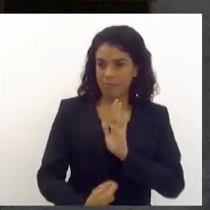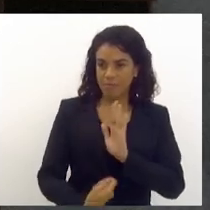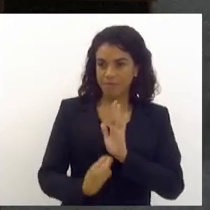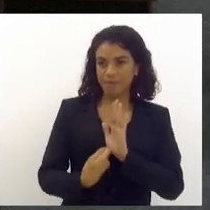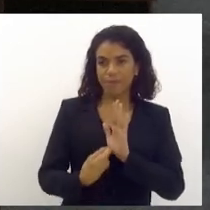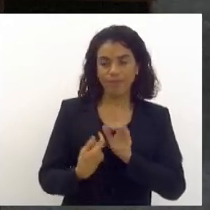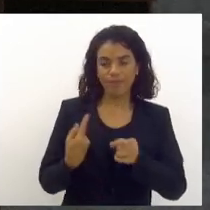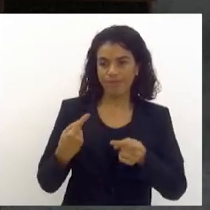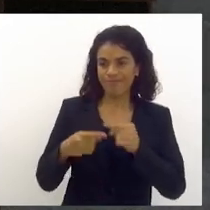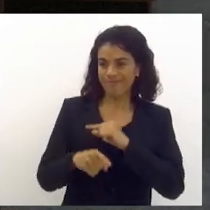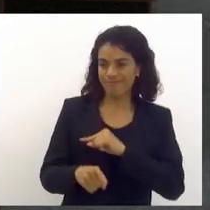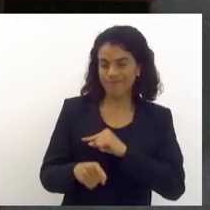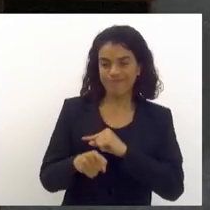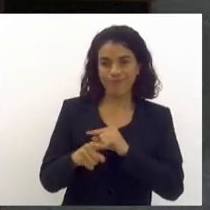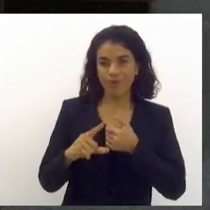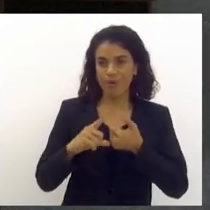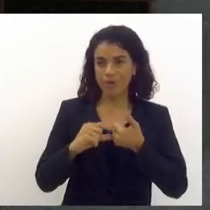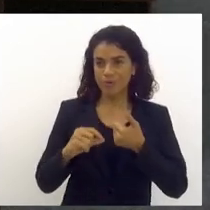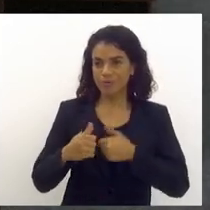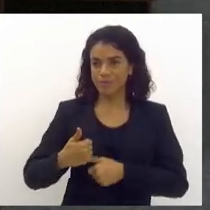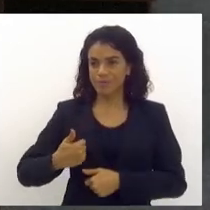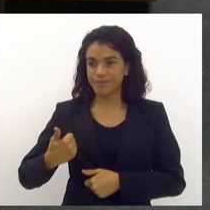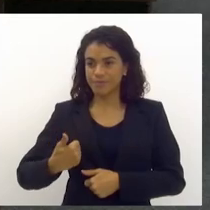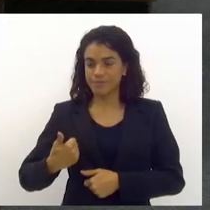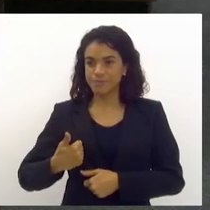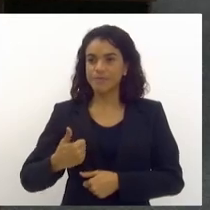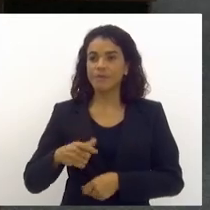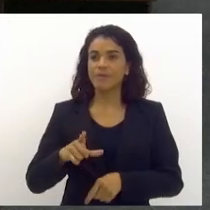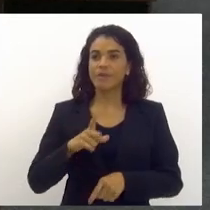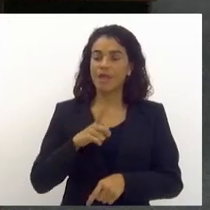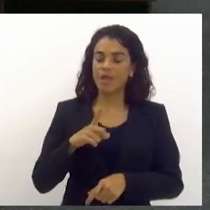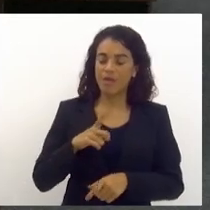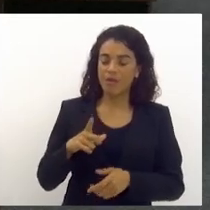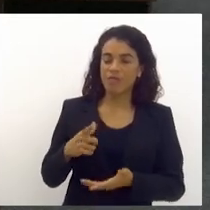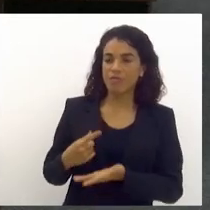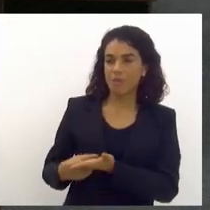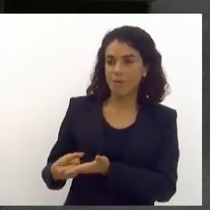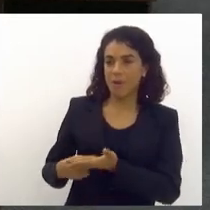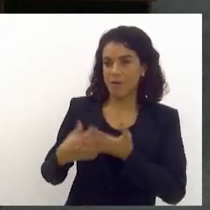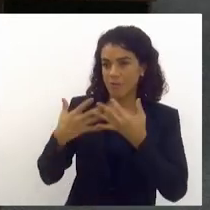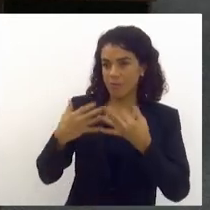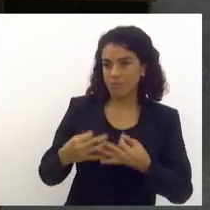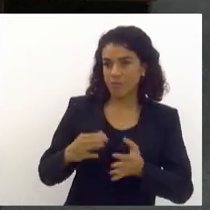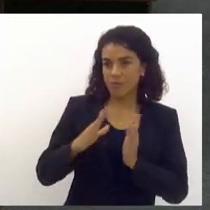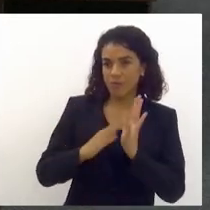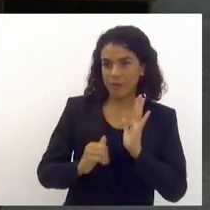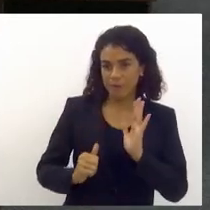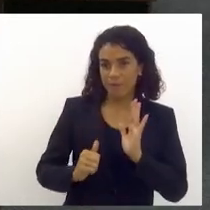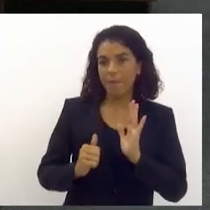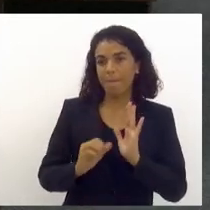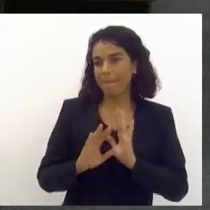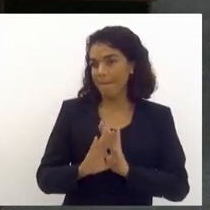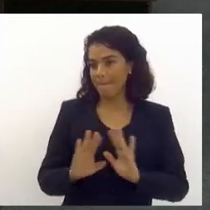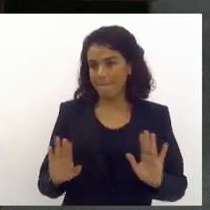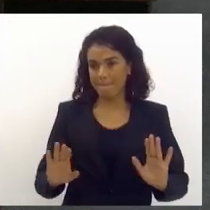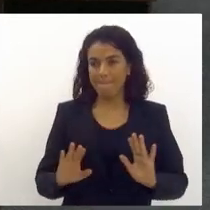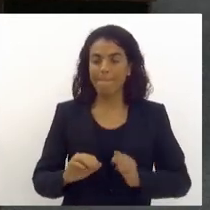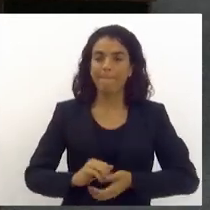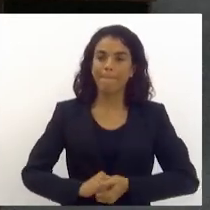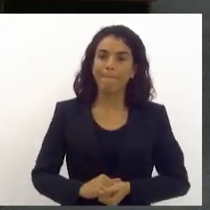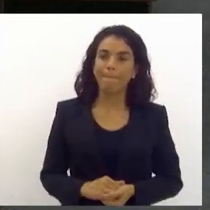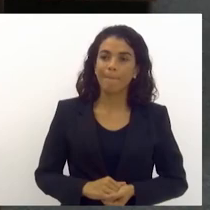que não fechava com o artigo 1º, também houve um consenso da retirada. Obrigado, deputado. Estou destacando para isso.